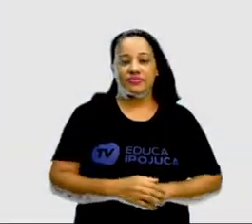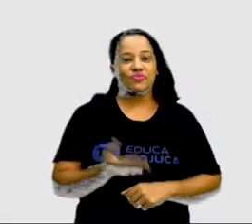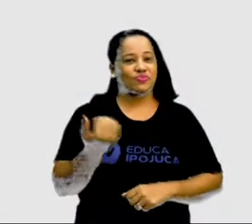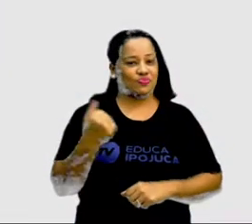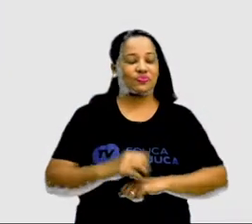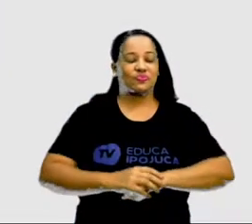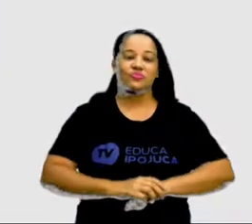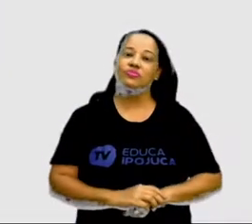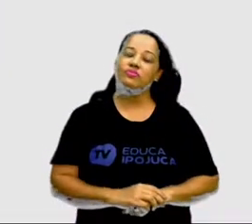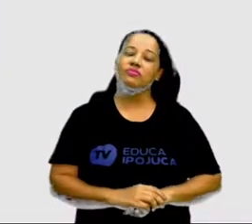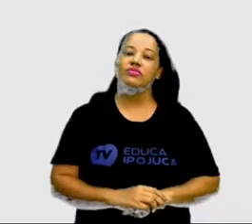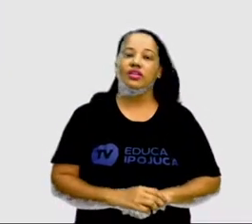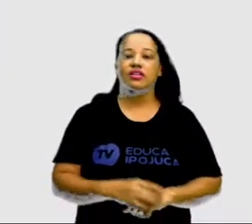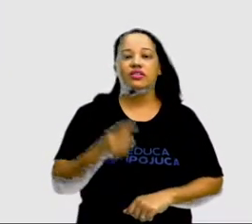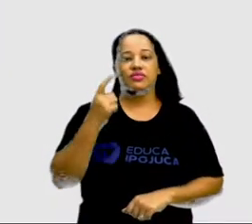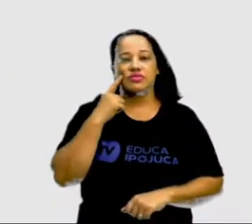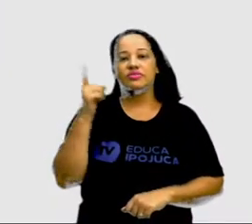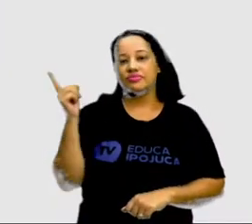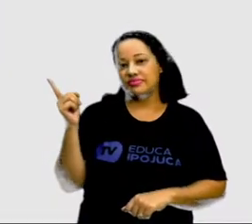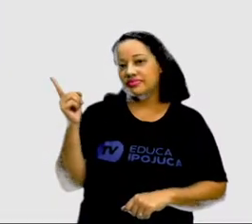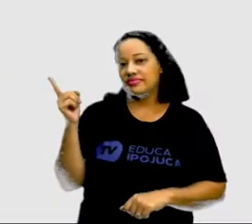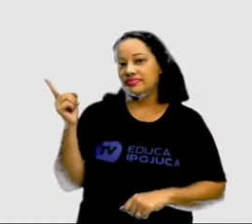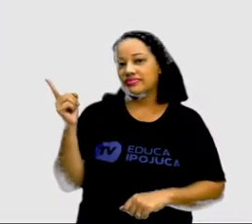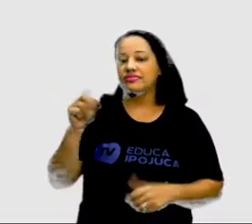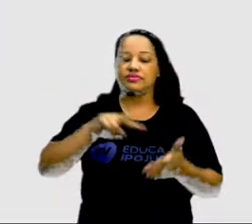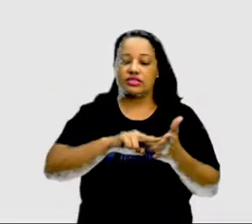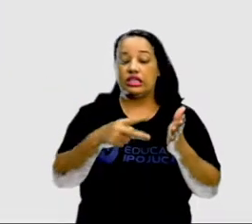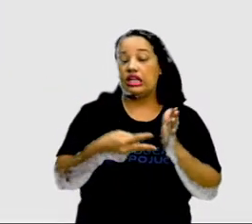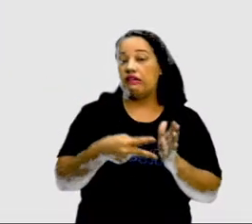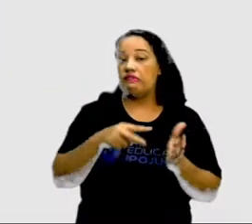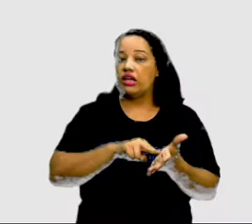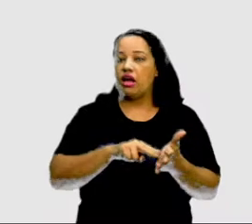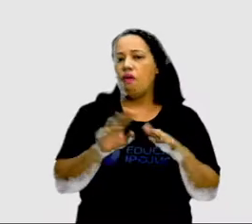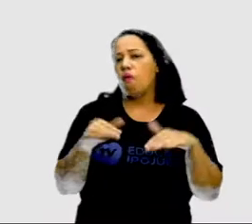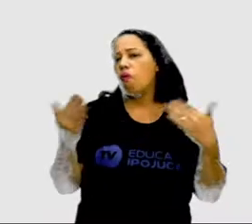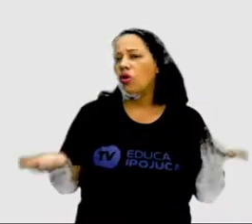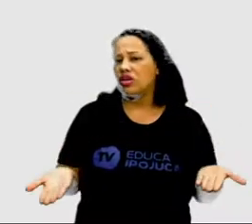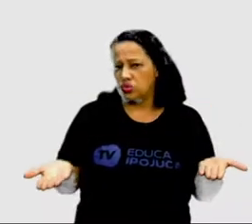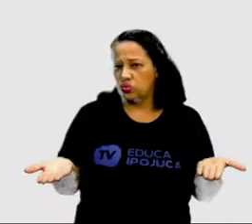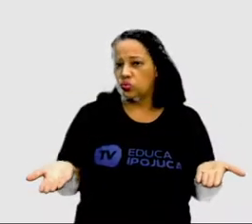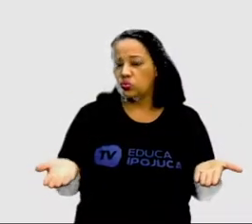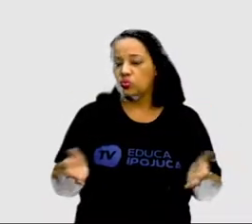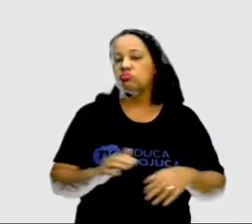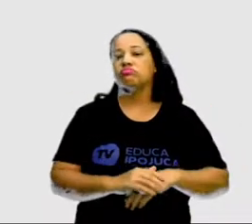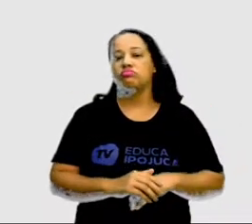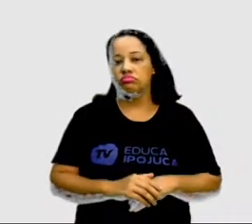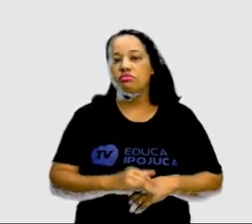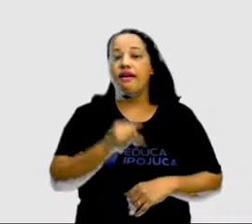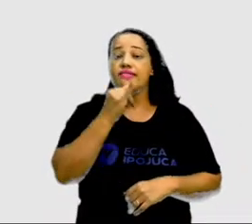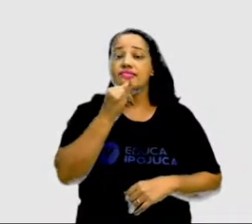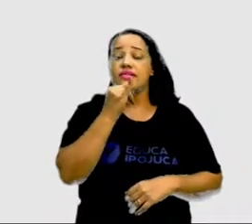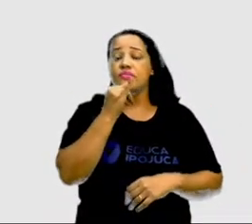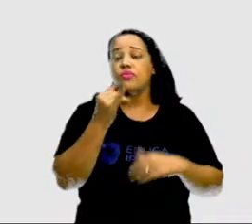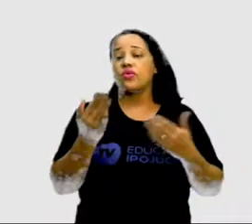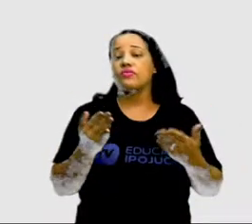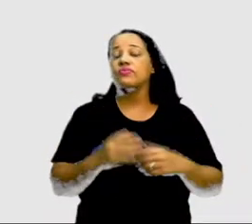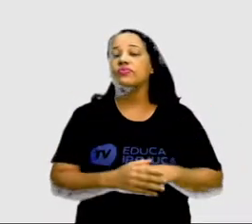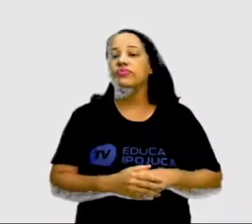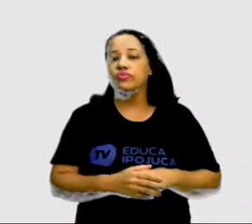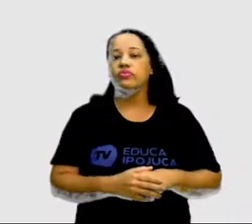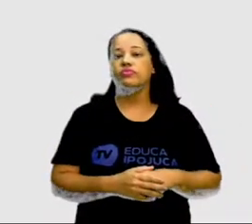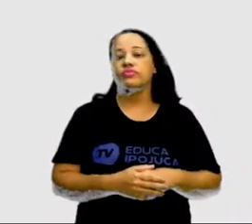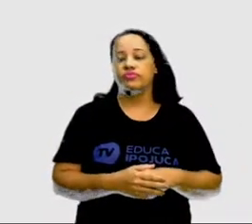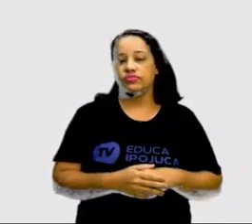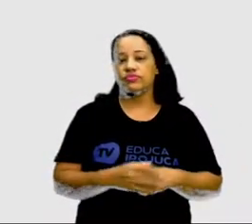aqui primeiro o when, que quer dizer quando. E o exemplo que eu coloquei para vocês é o seguinte: